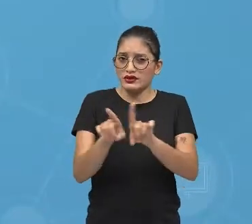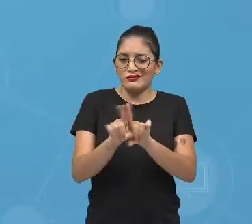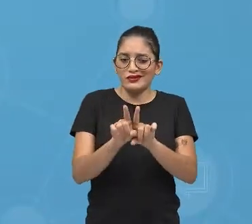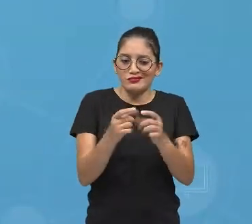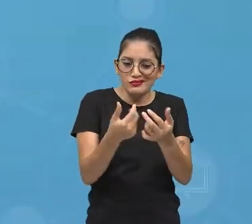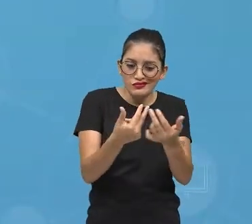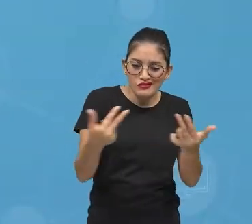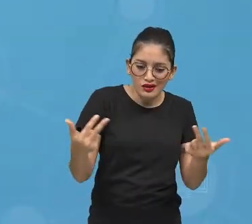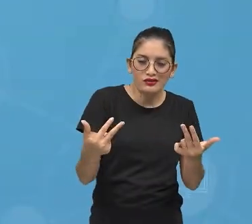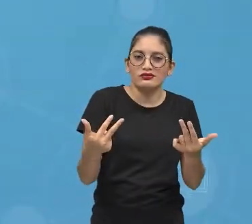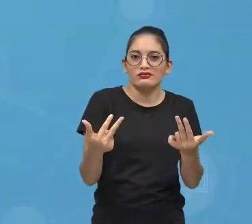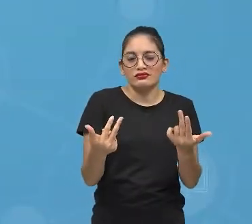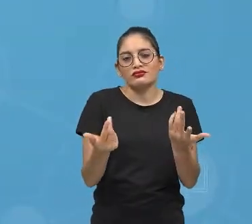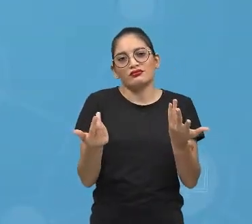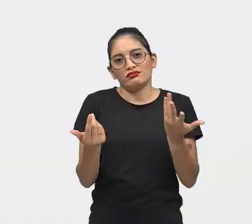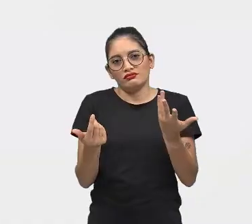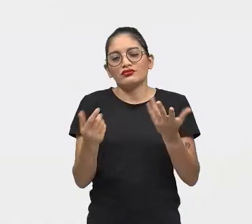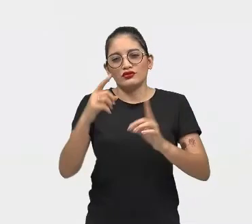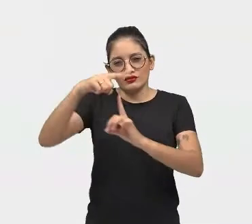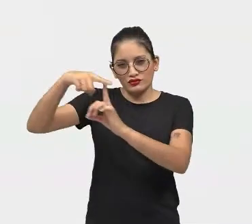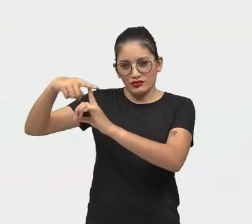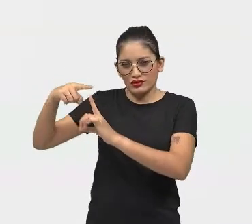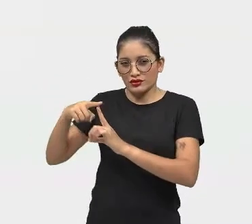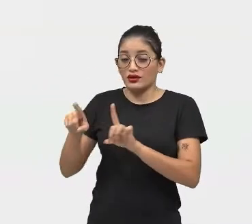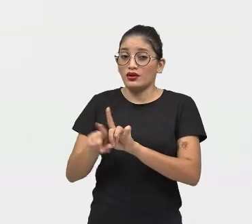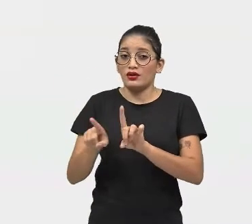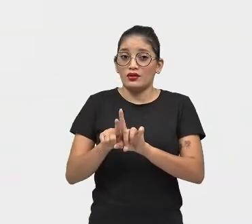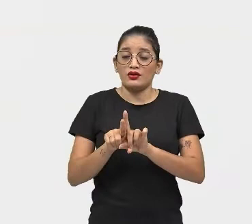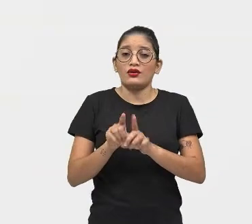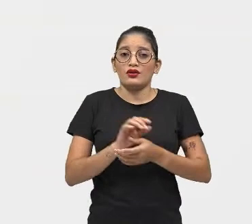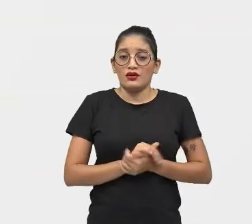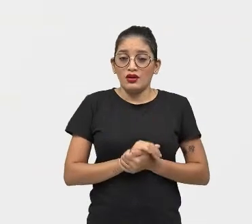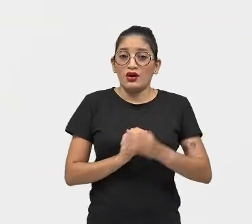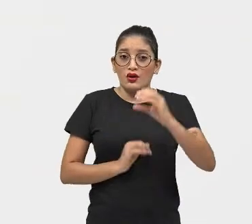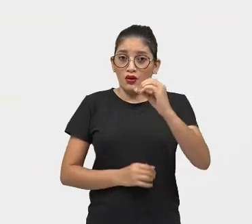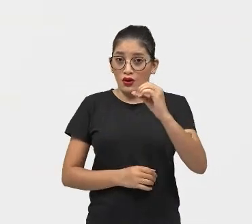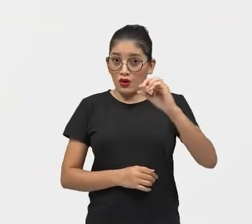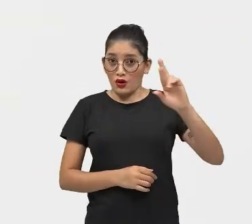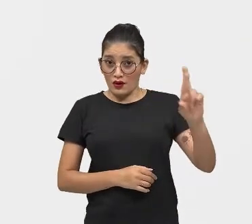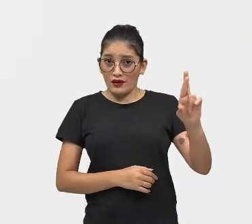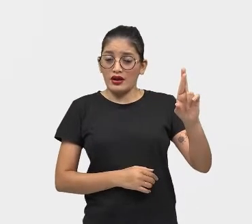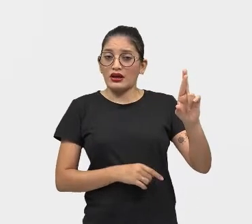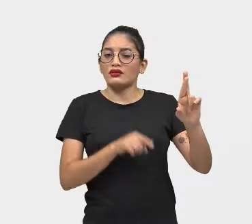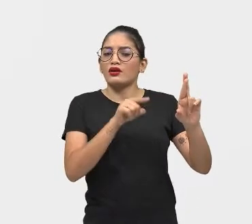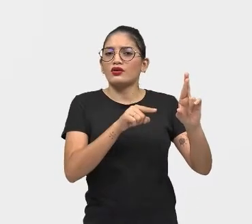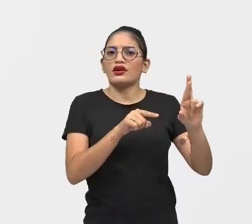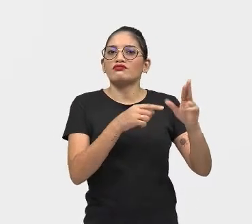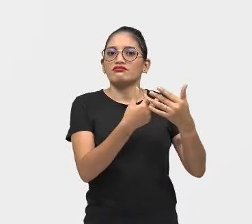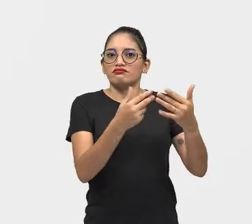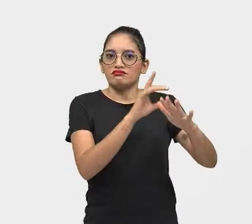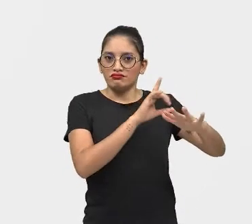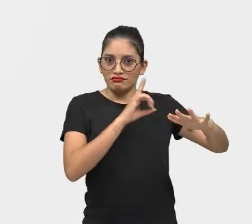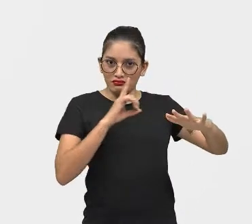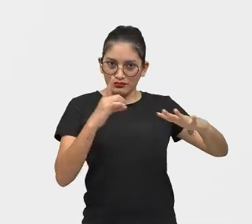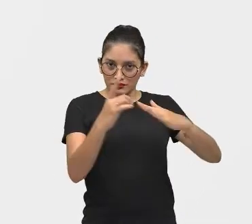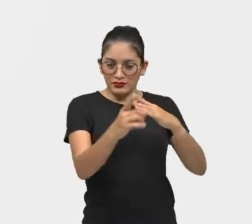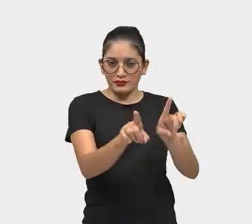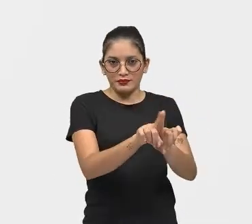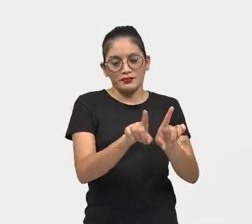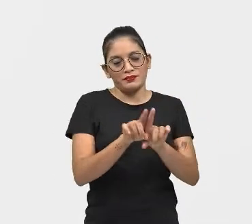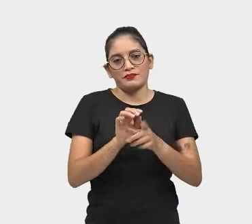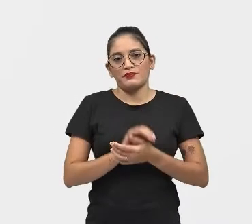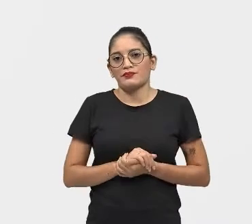em muitas entidades, que lá no Oriente chamam de deuses. Isto